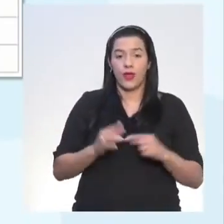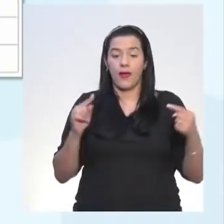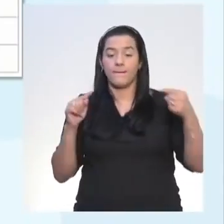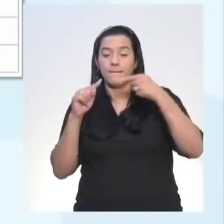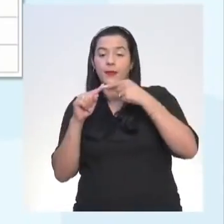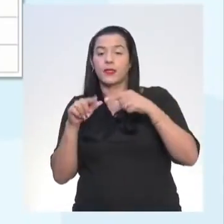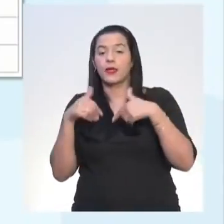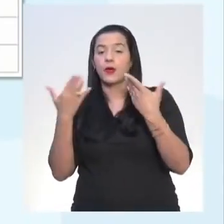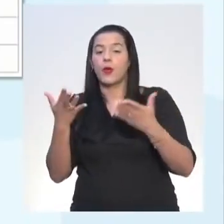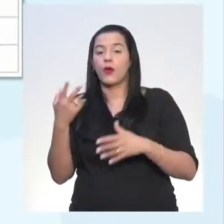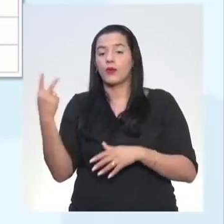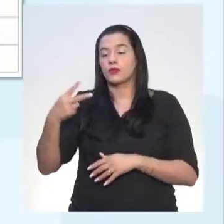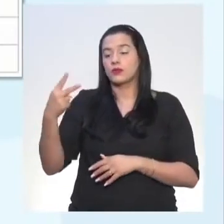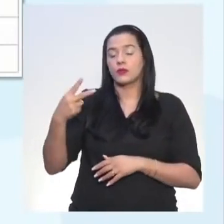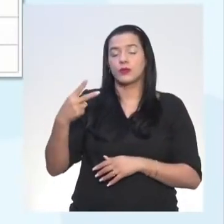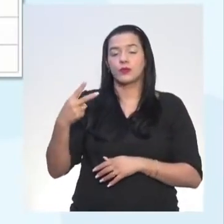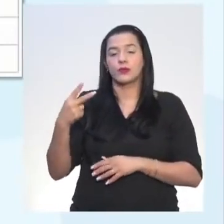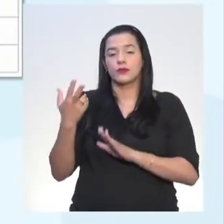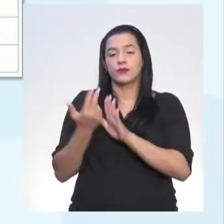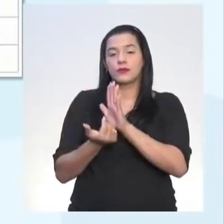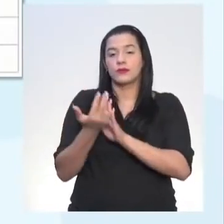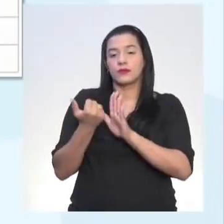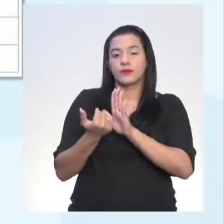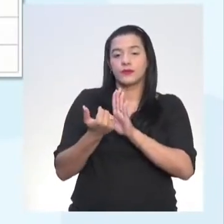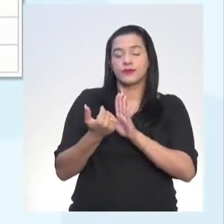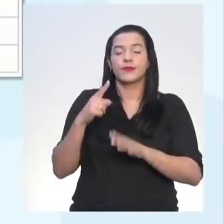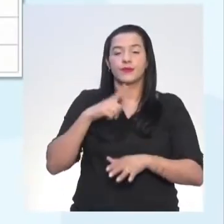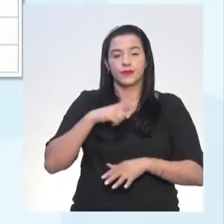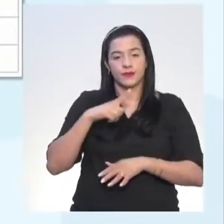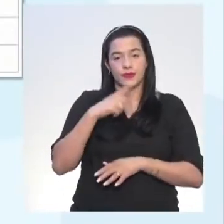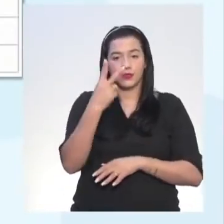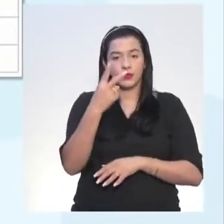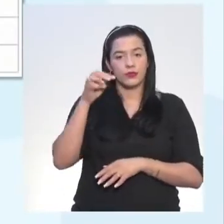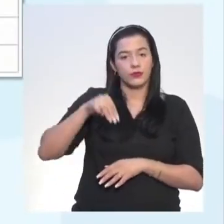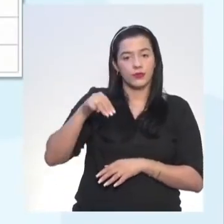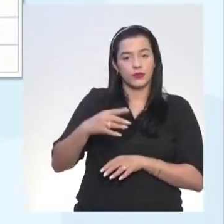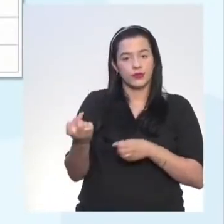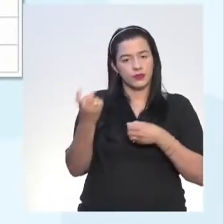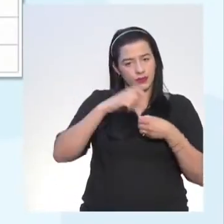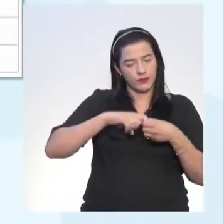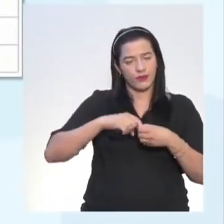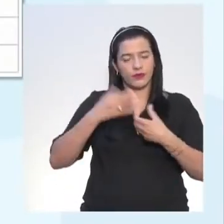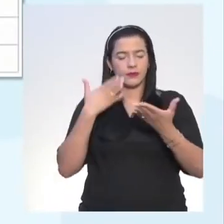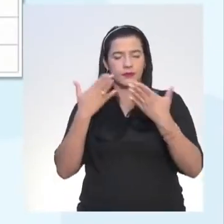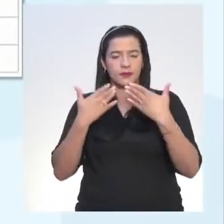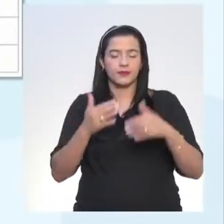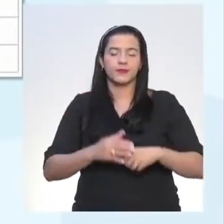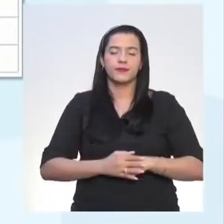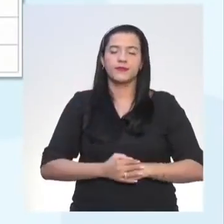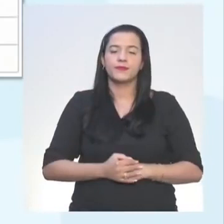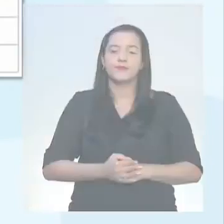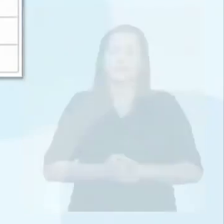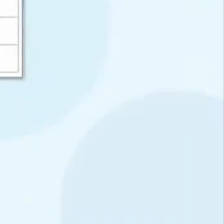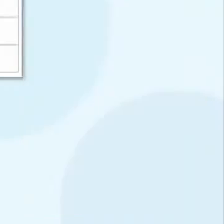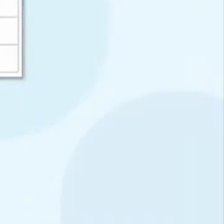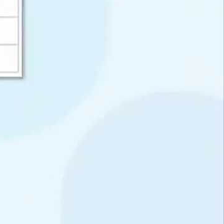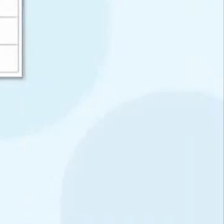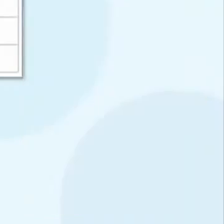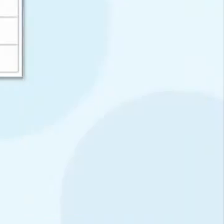na segunda figura? Vou dar 2 minutinhos para vocês e a gente volta já já para discutir as respostas.